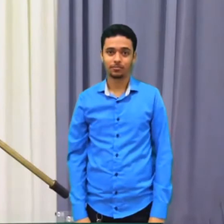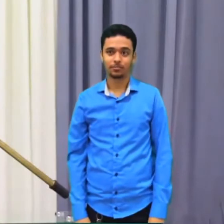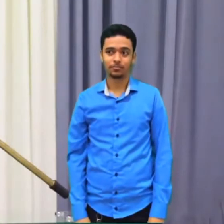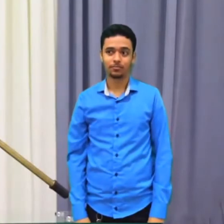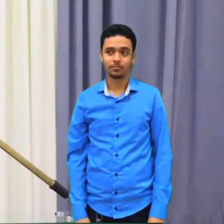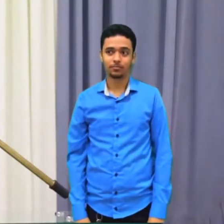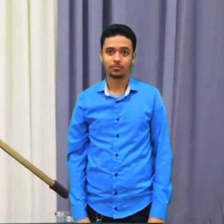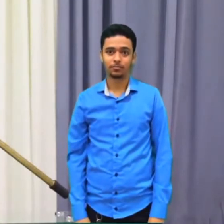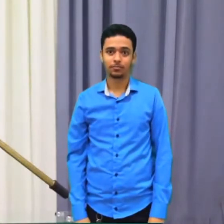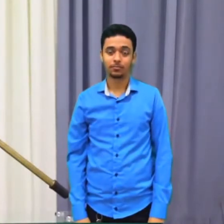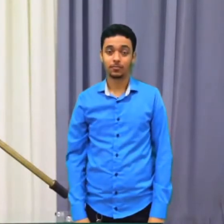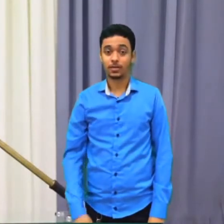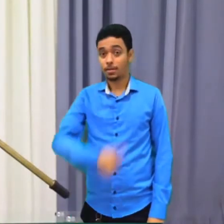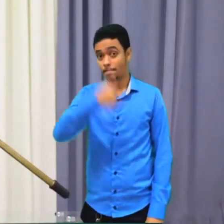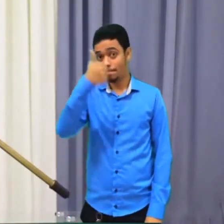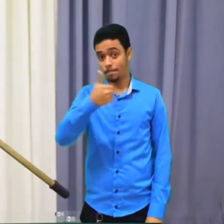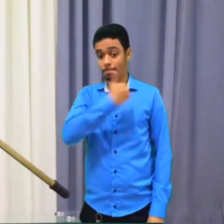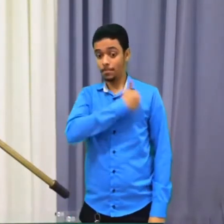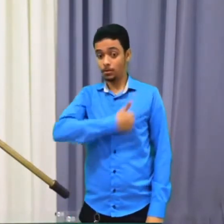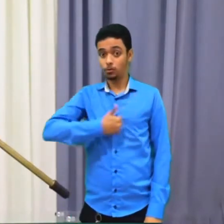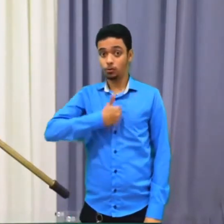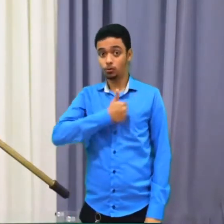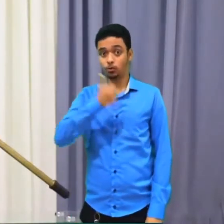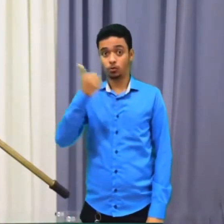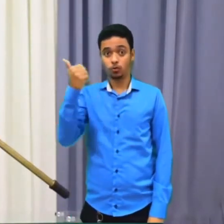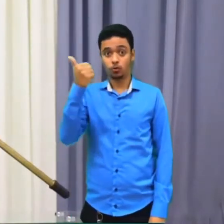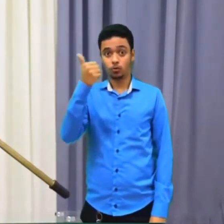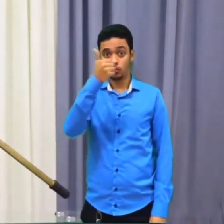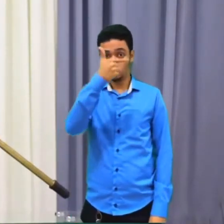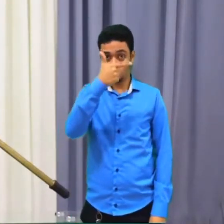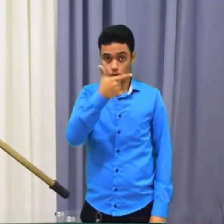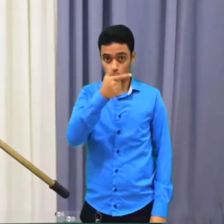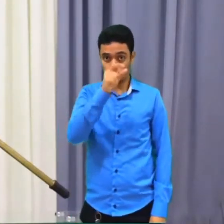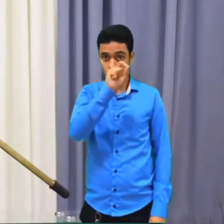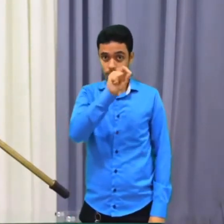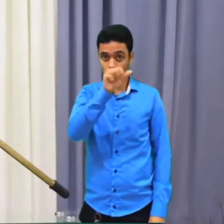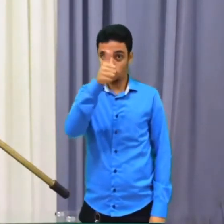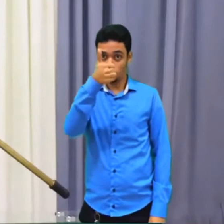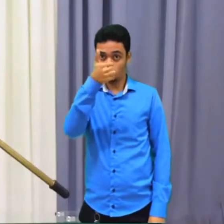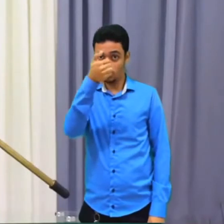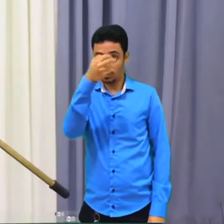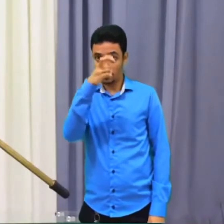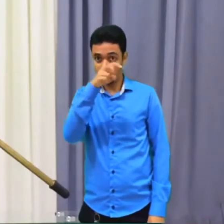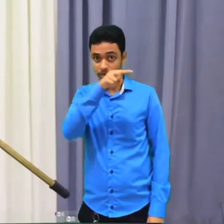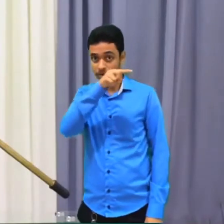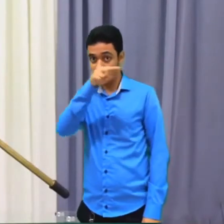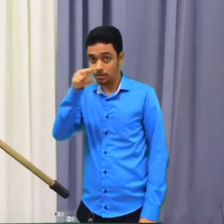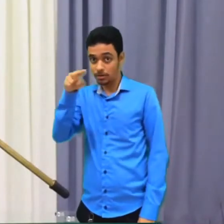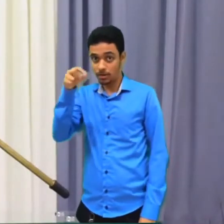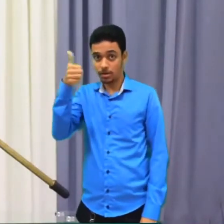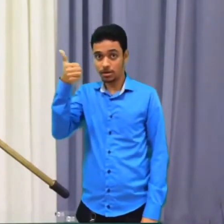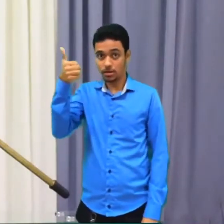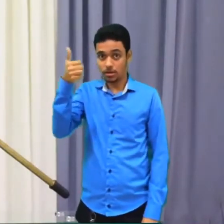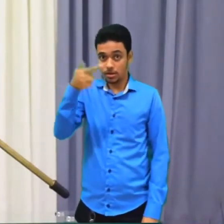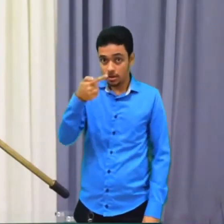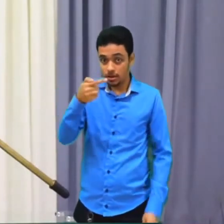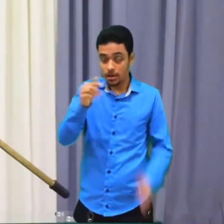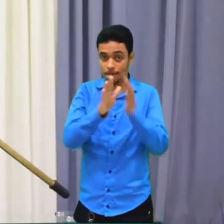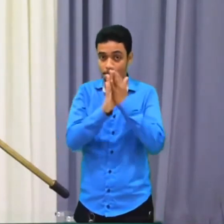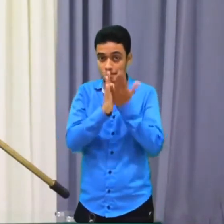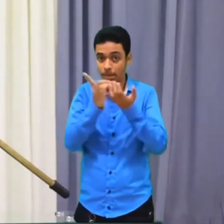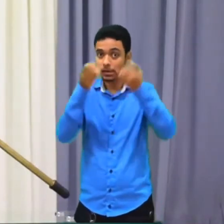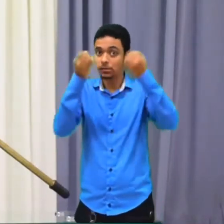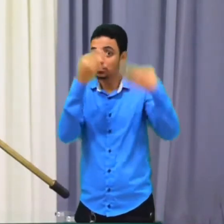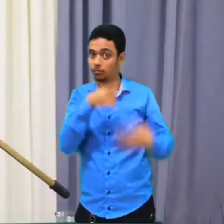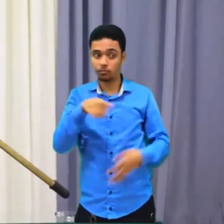Em 1 de João 2, 15 a 17, a palavra de Deus diz: não ameis